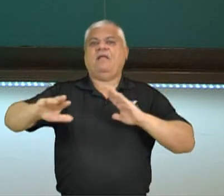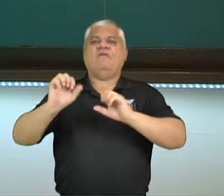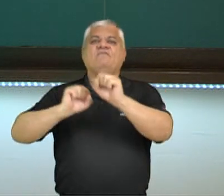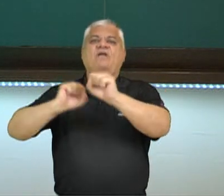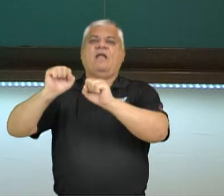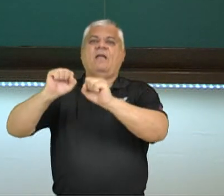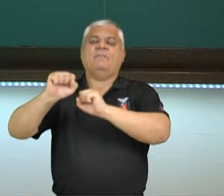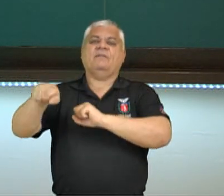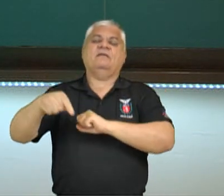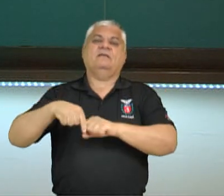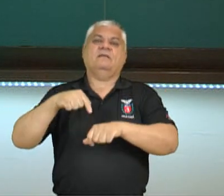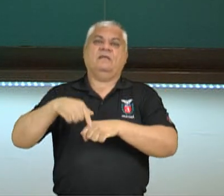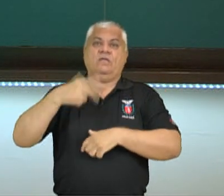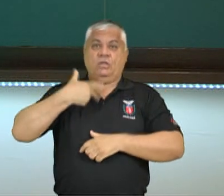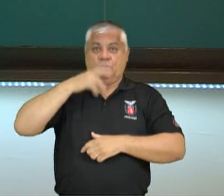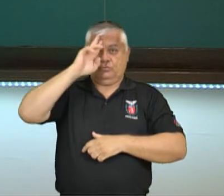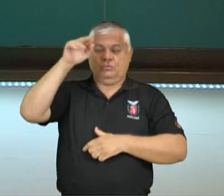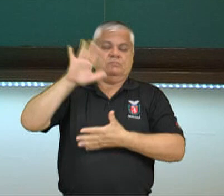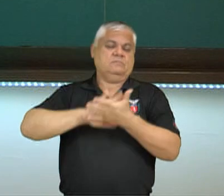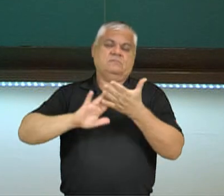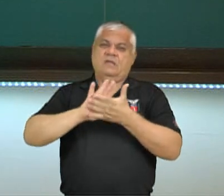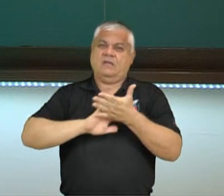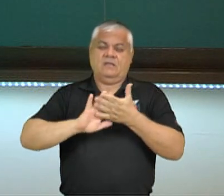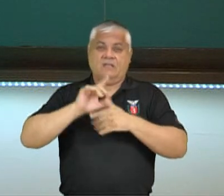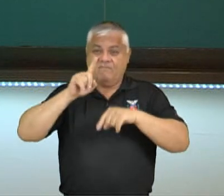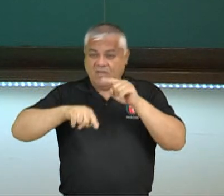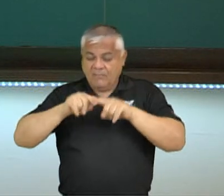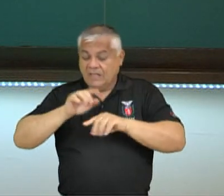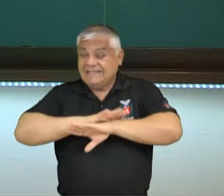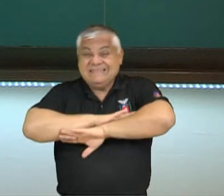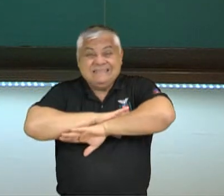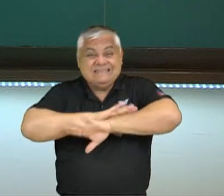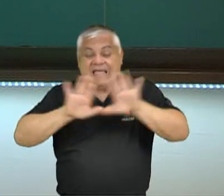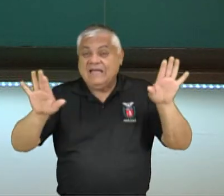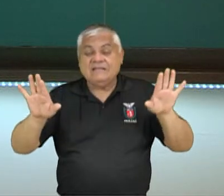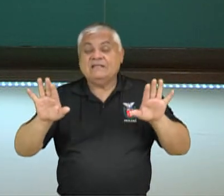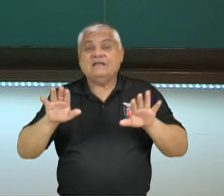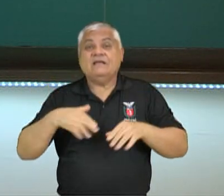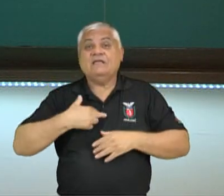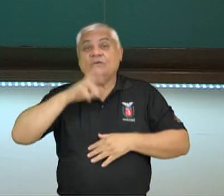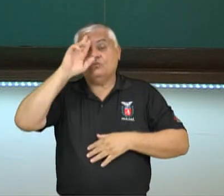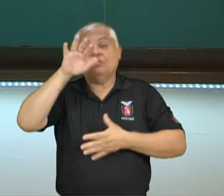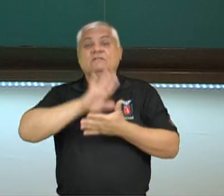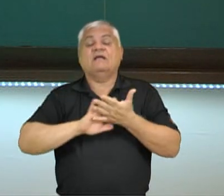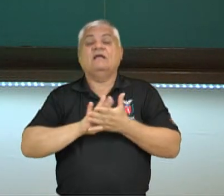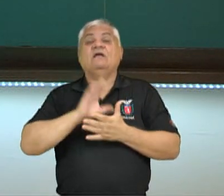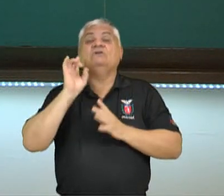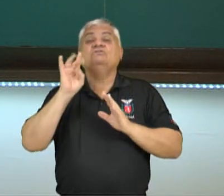da matéria-prima, não são donas das ferramentas, não são donas das máquinas, elas